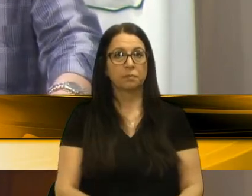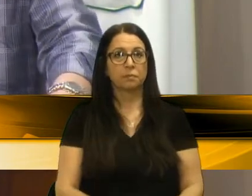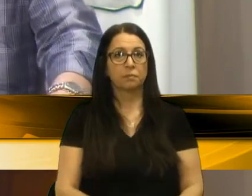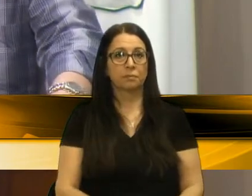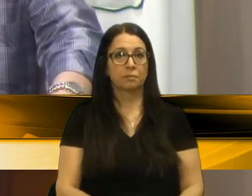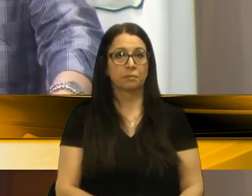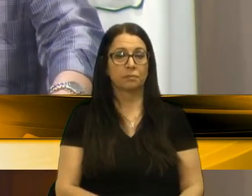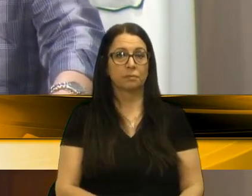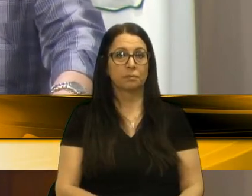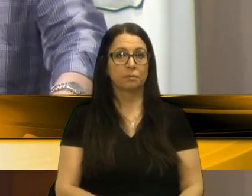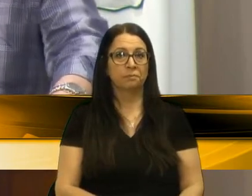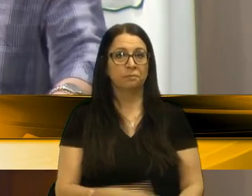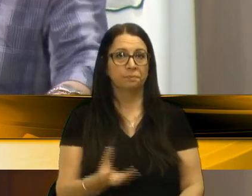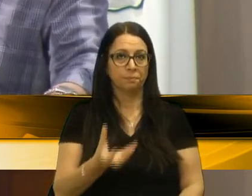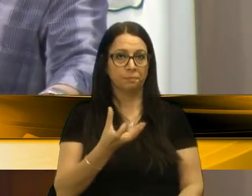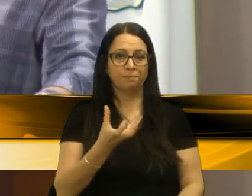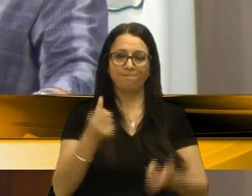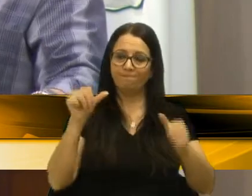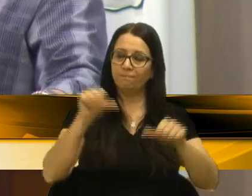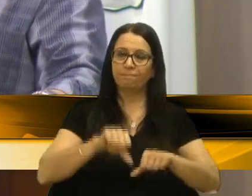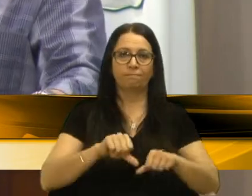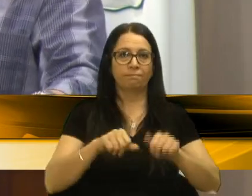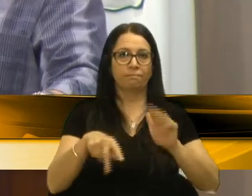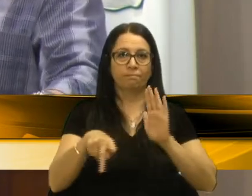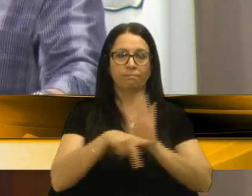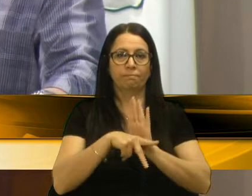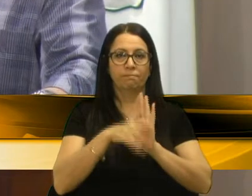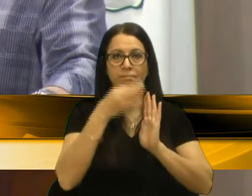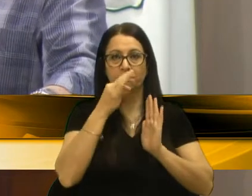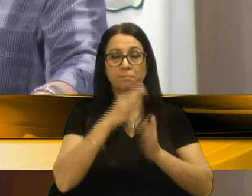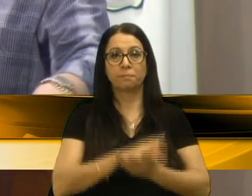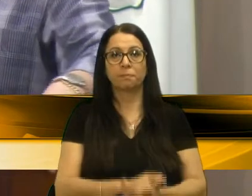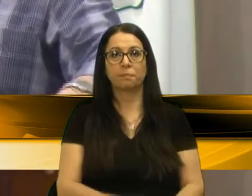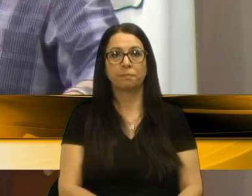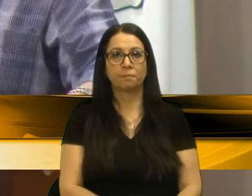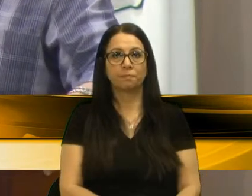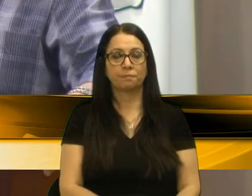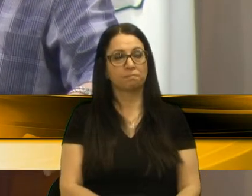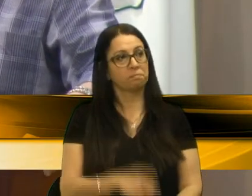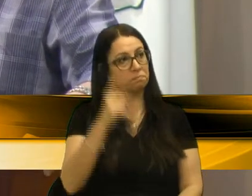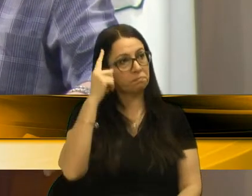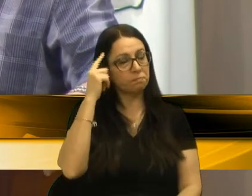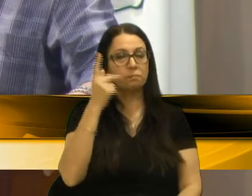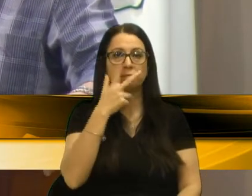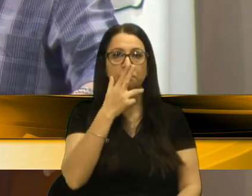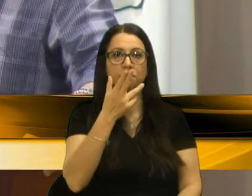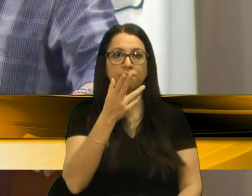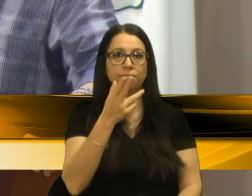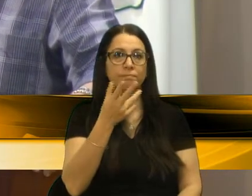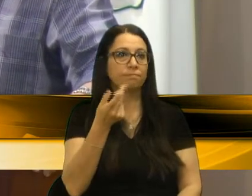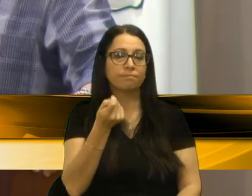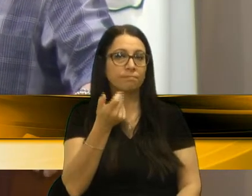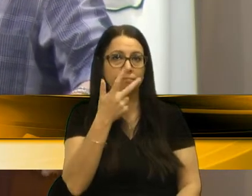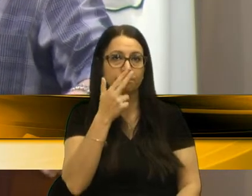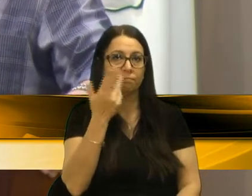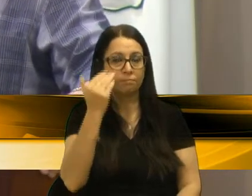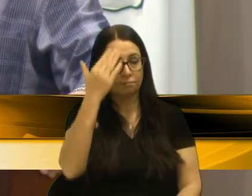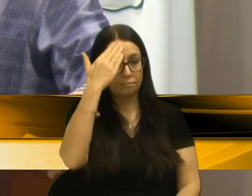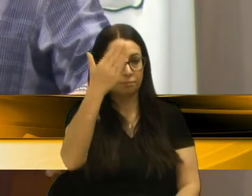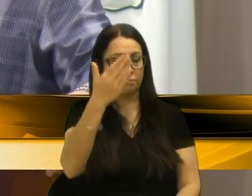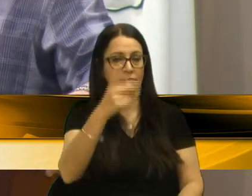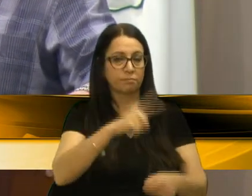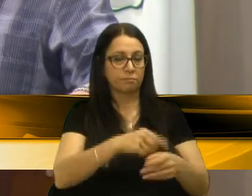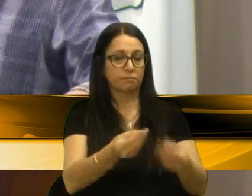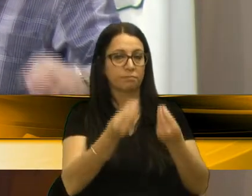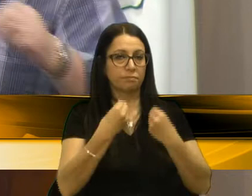querer destruir um patrimônio de Caxias, que parecia do vereador Rafael, já agradecendo a cedência